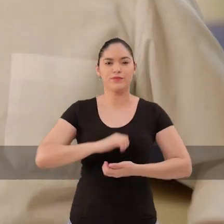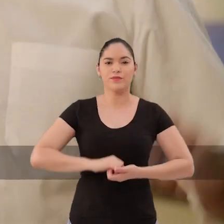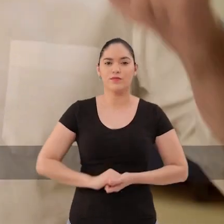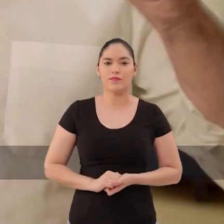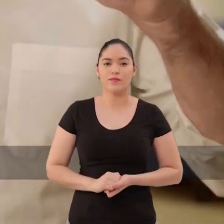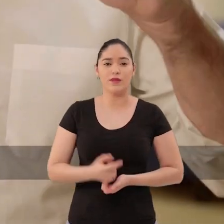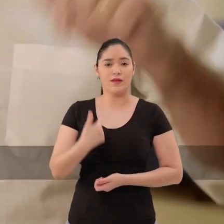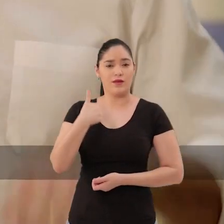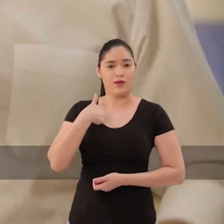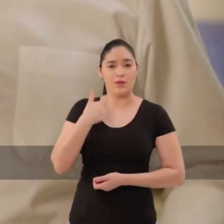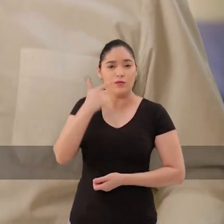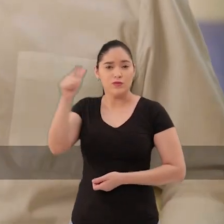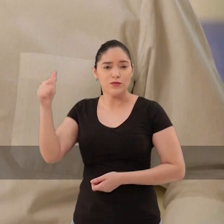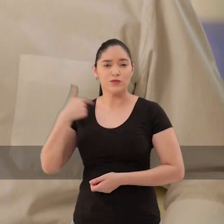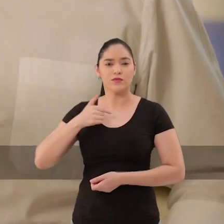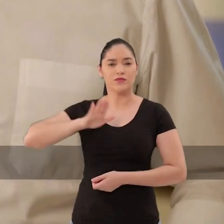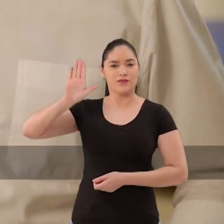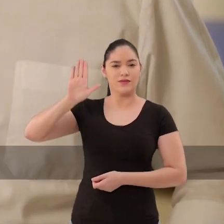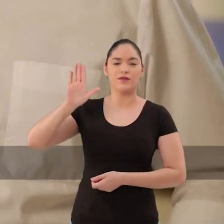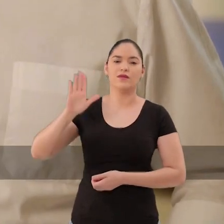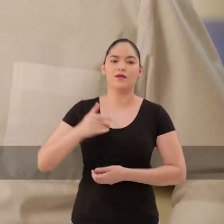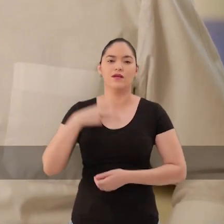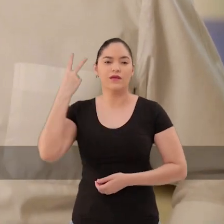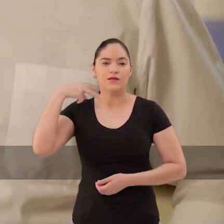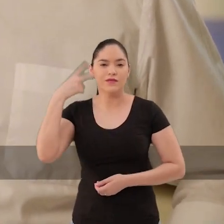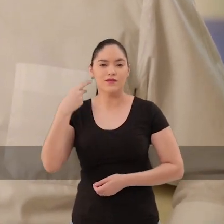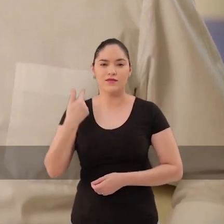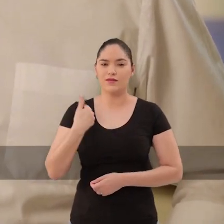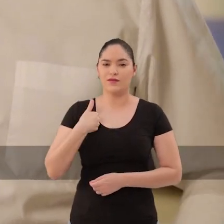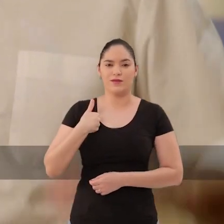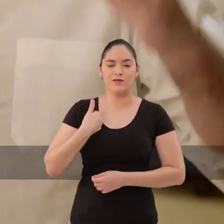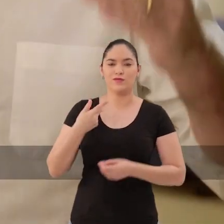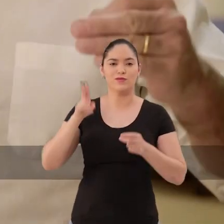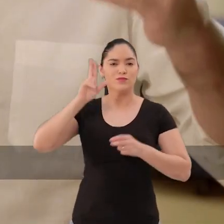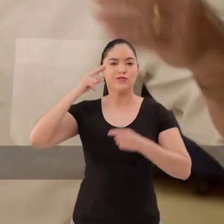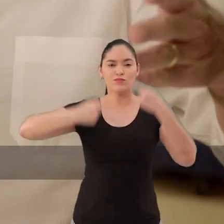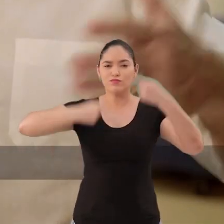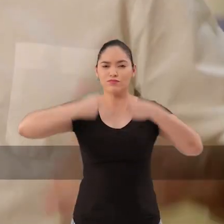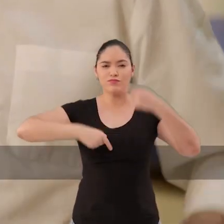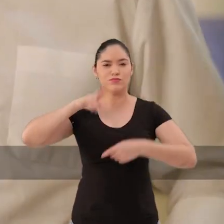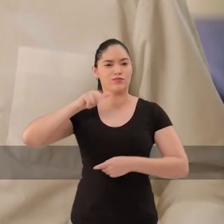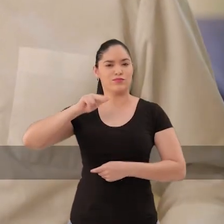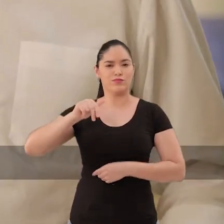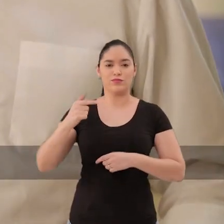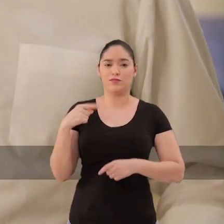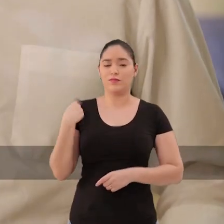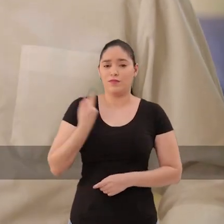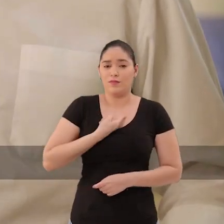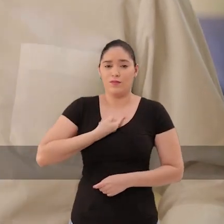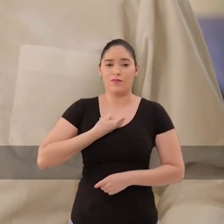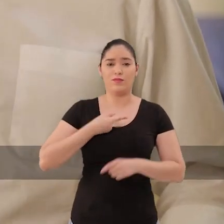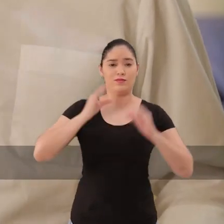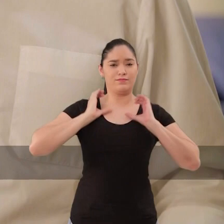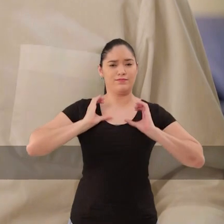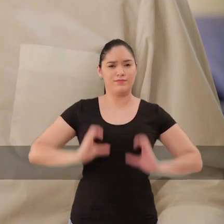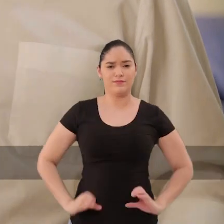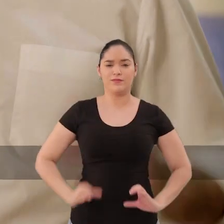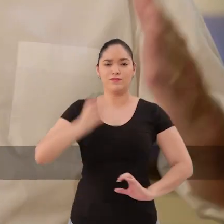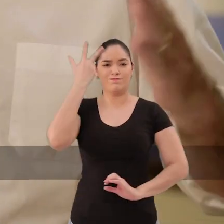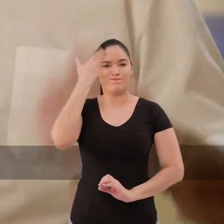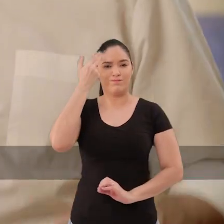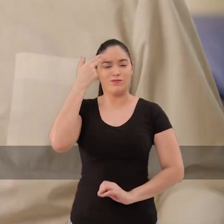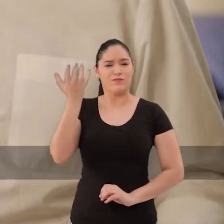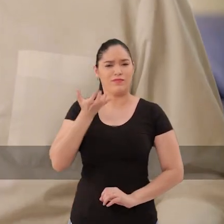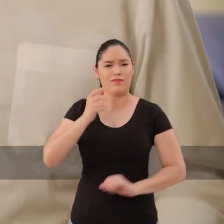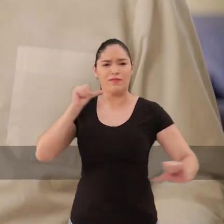você. Nem eu, nem nenhum dos nossos 70 candidatos a vereadores são ou foram políticos. Somos cidadãos comuns